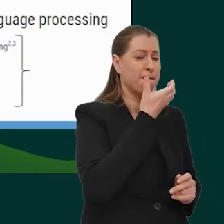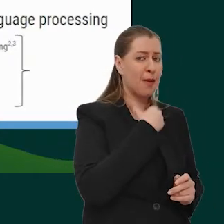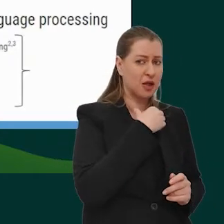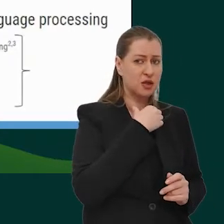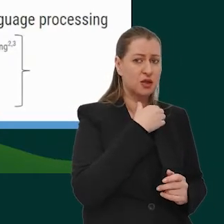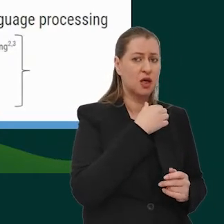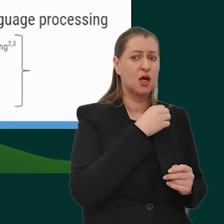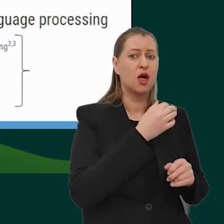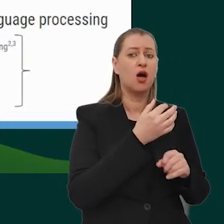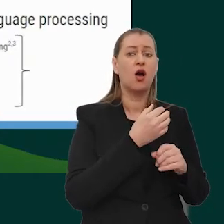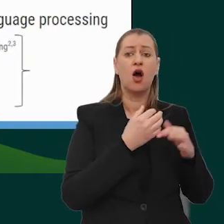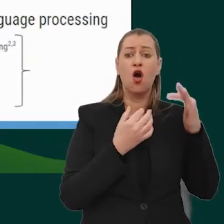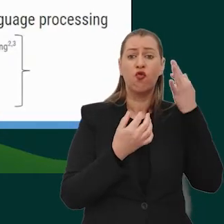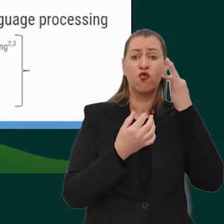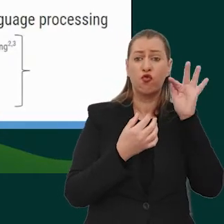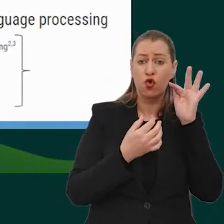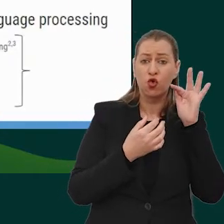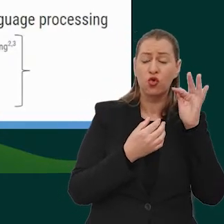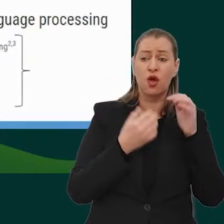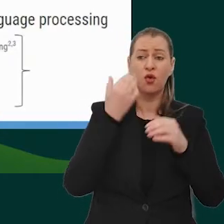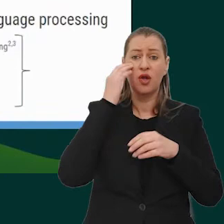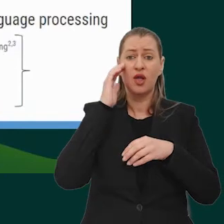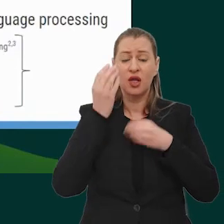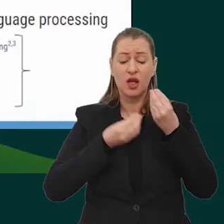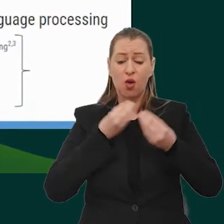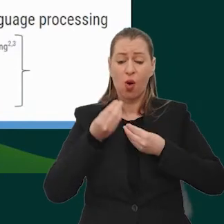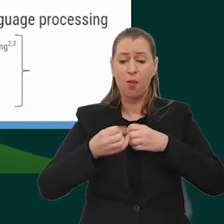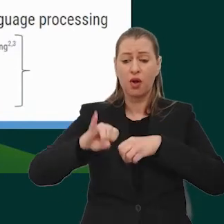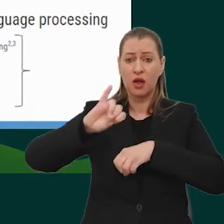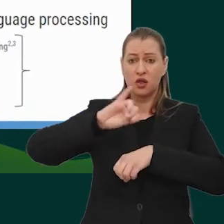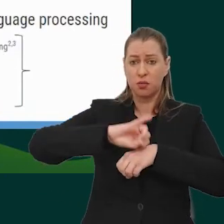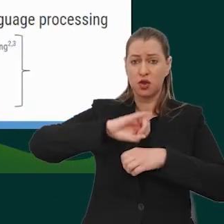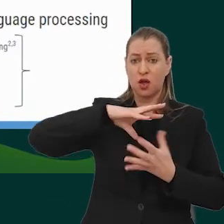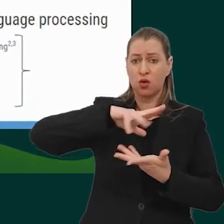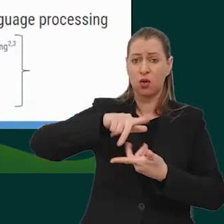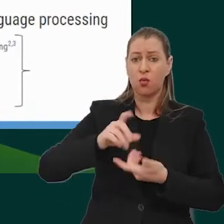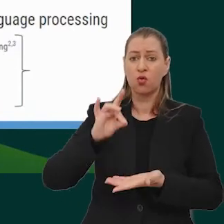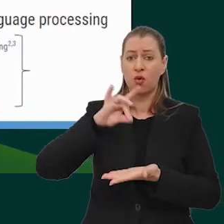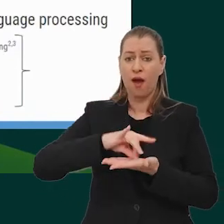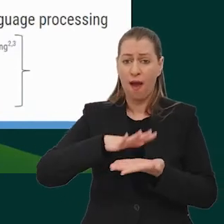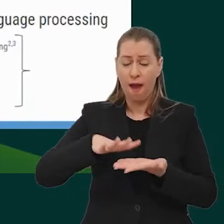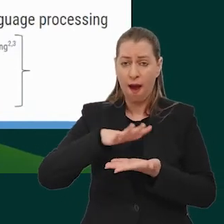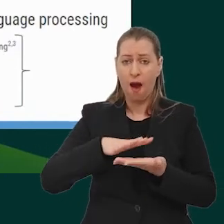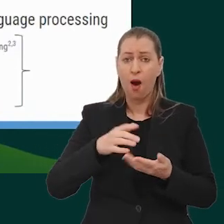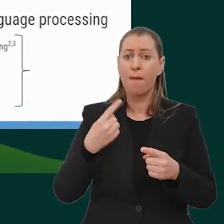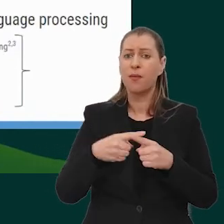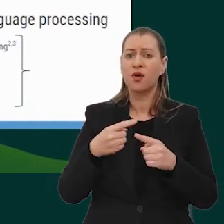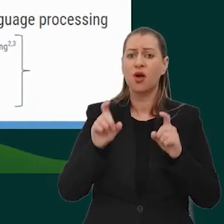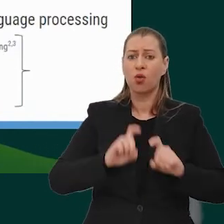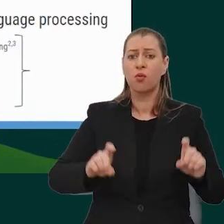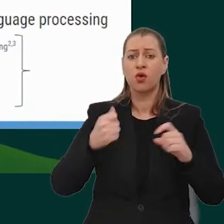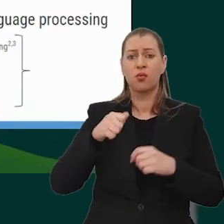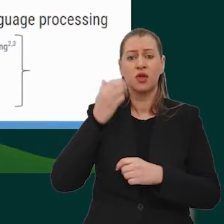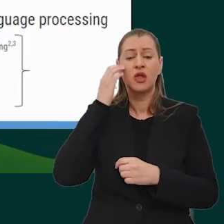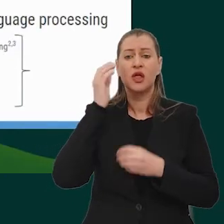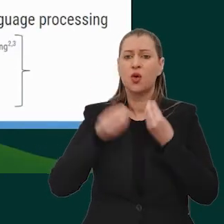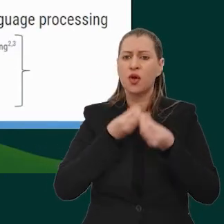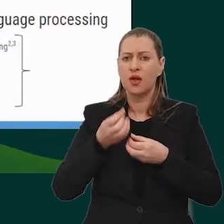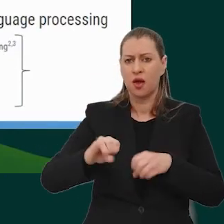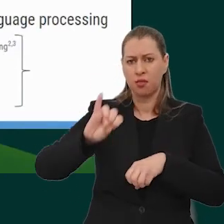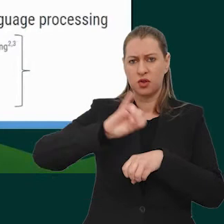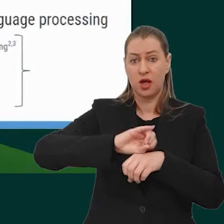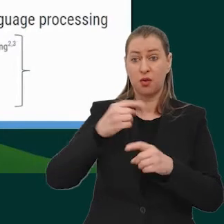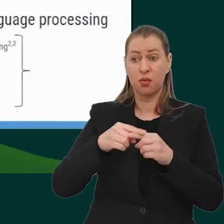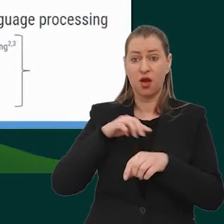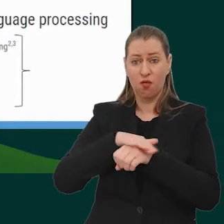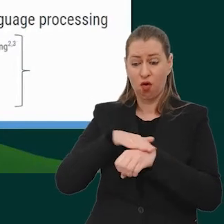esses objetos e como eles se portam no mundo real, para que o computador também entenda o que são esses objetos, porque quando eu vou falar com